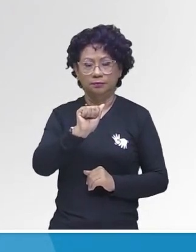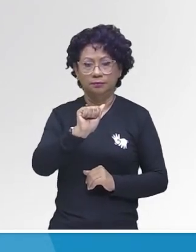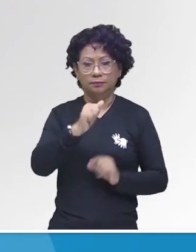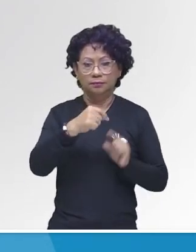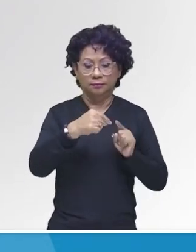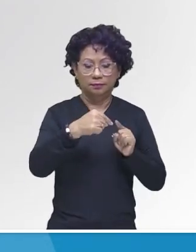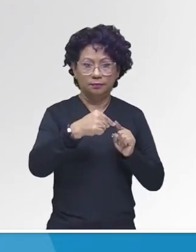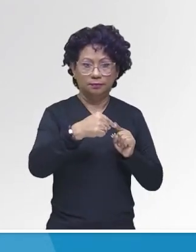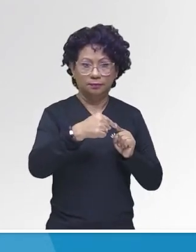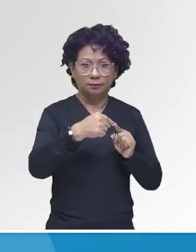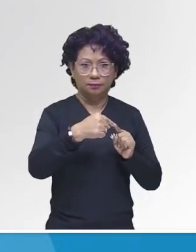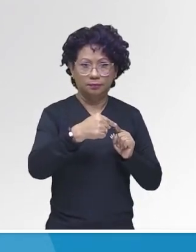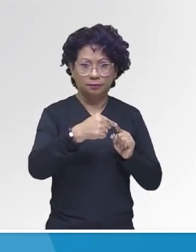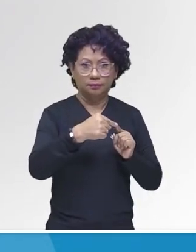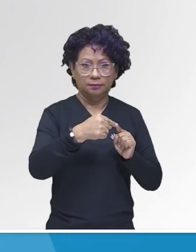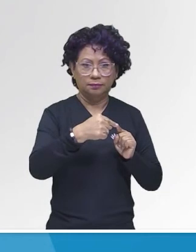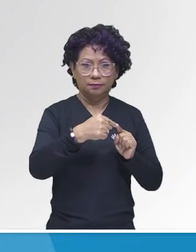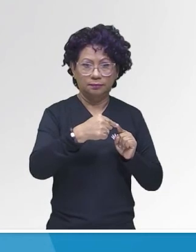mesmo tempo,